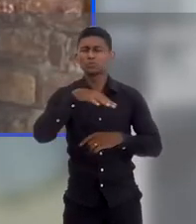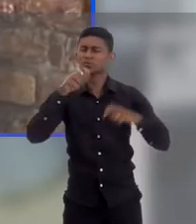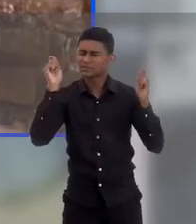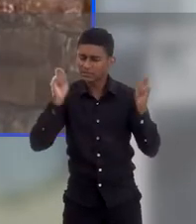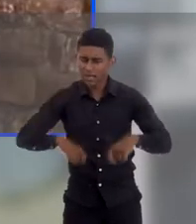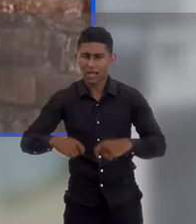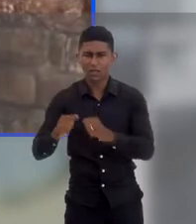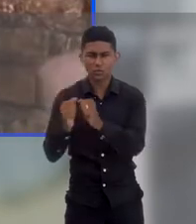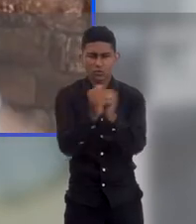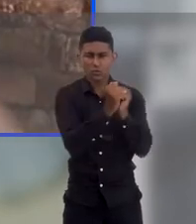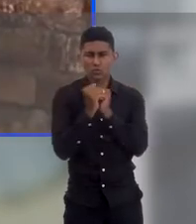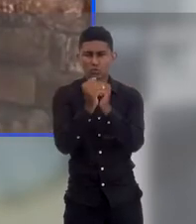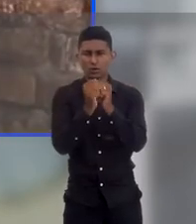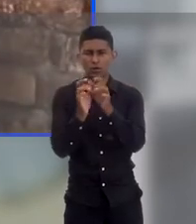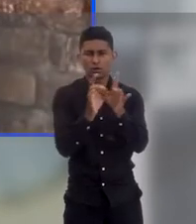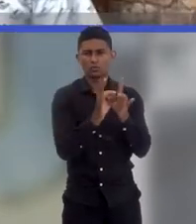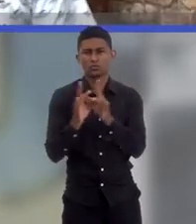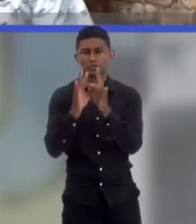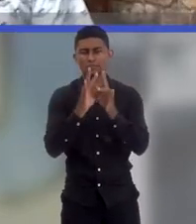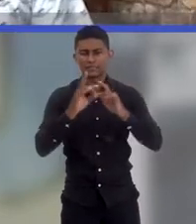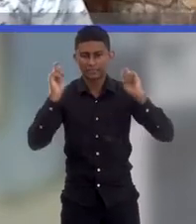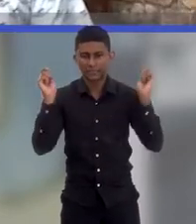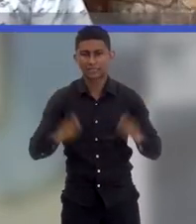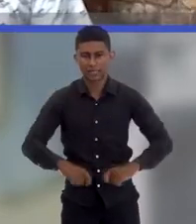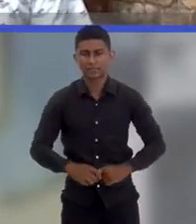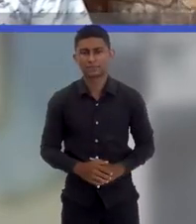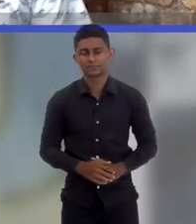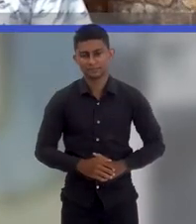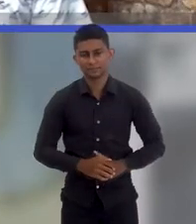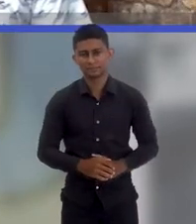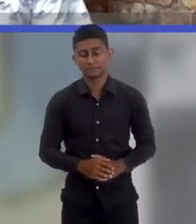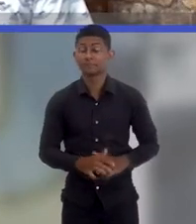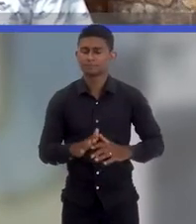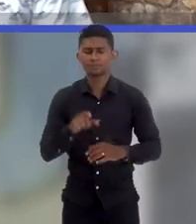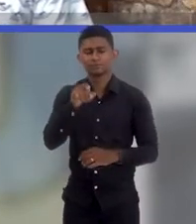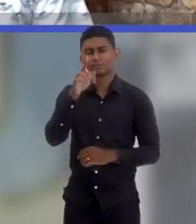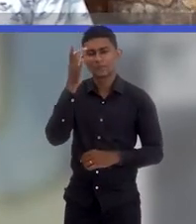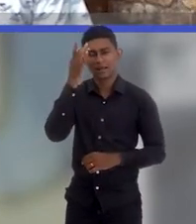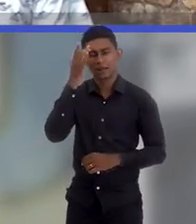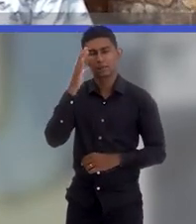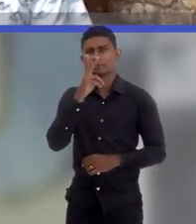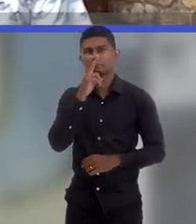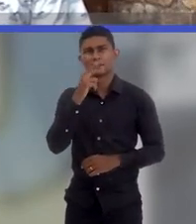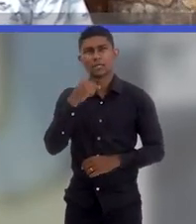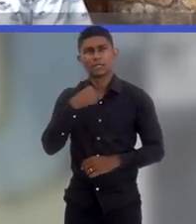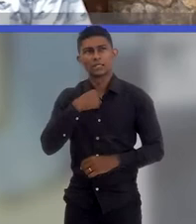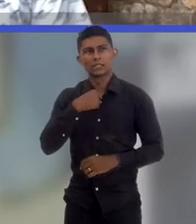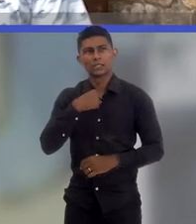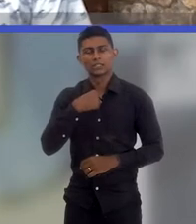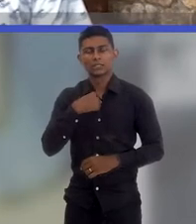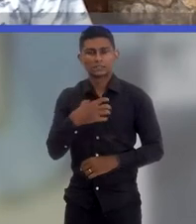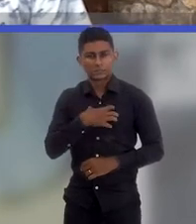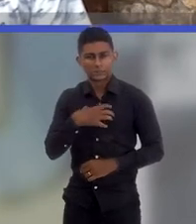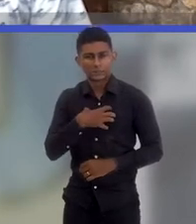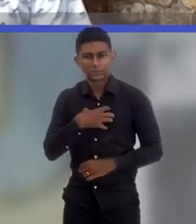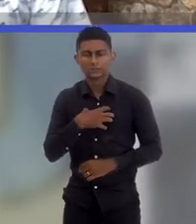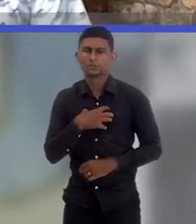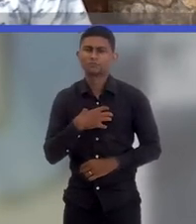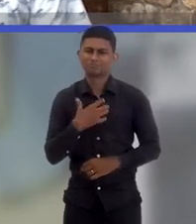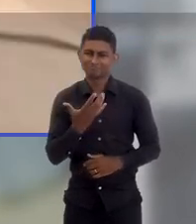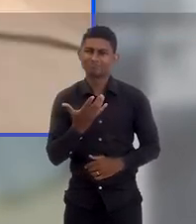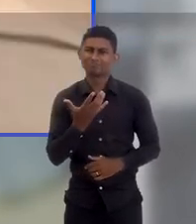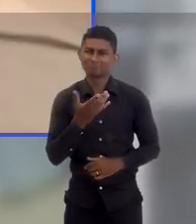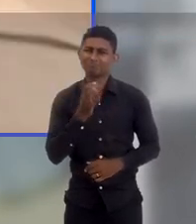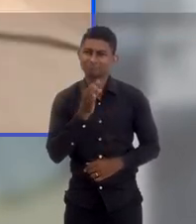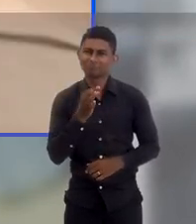tiver respeito um pelo outro, todas as bandeiras podem conviver. O Marcelo, você acha que... Eu sinto muita